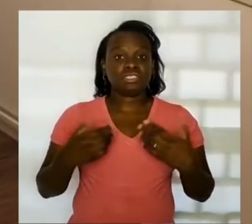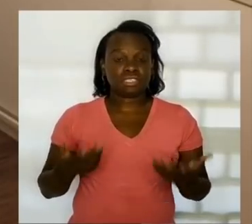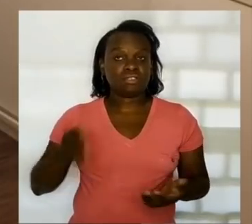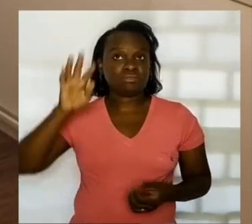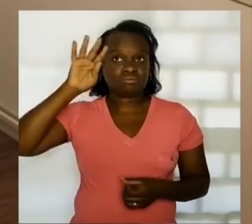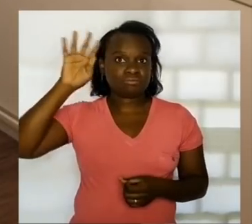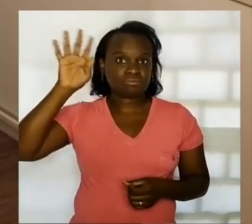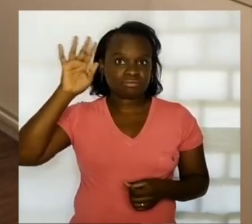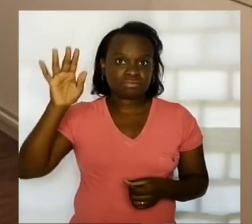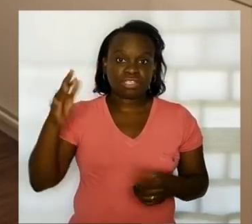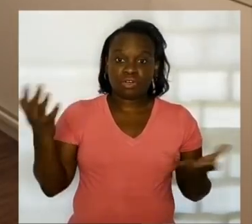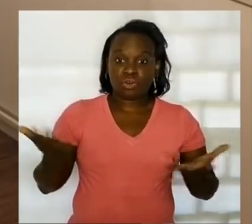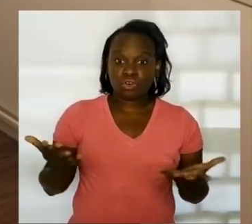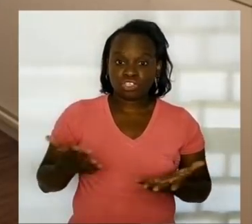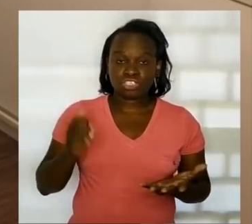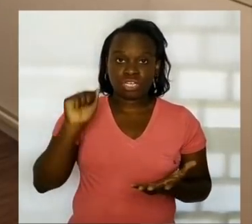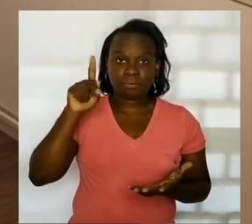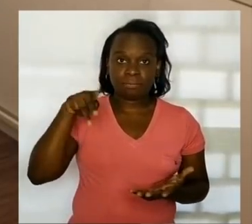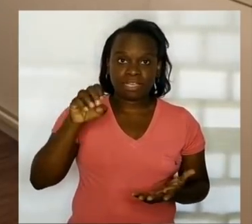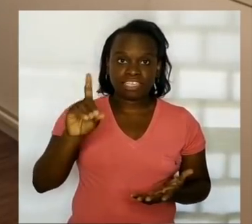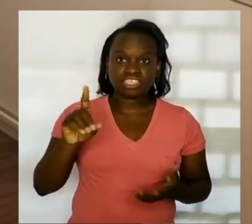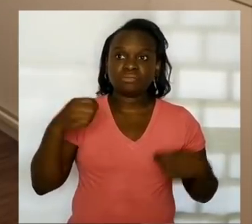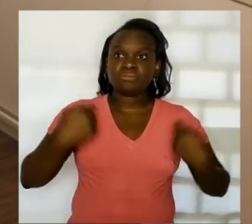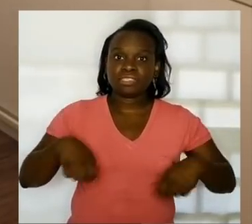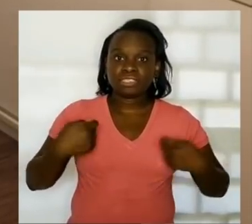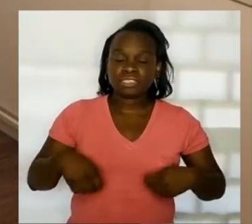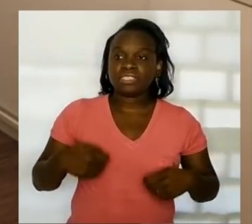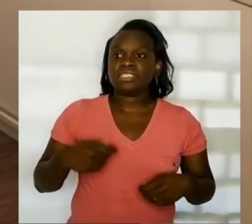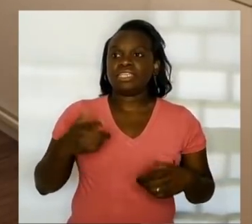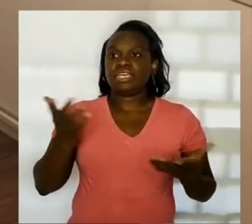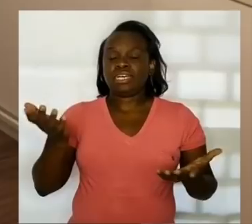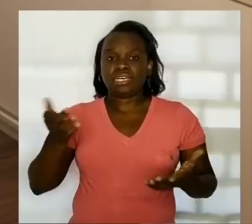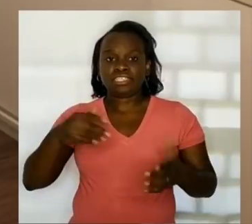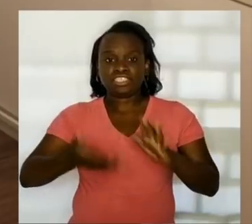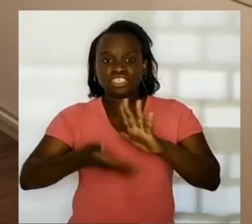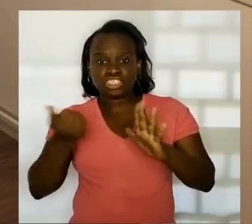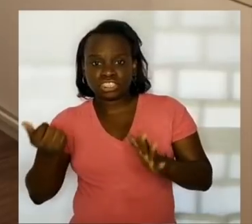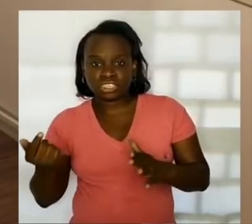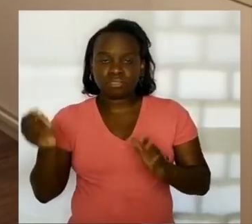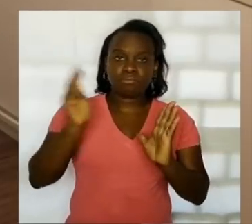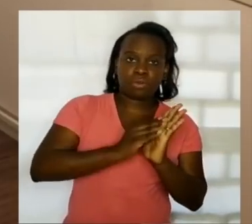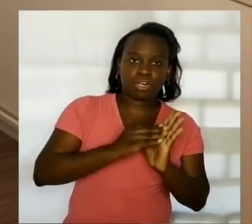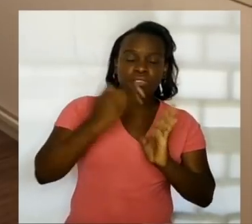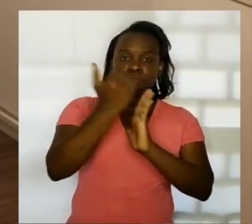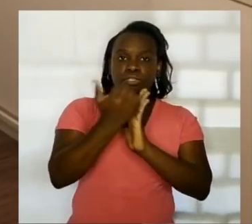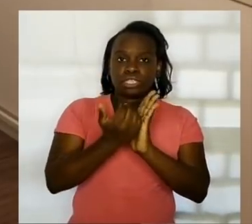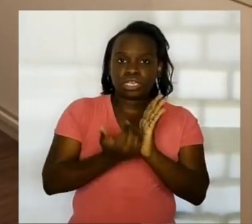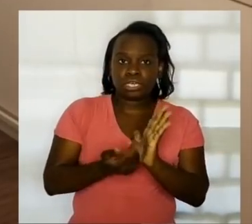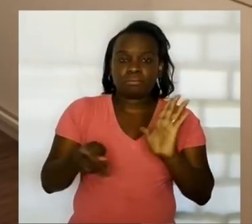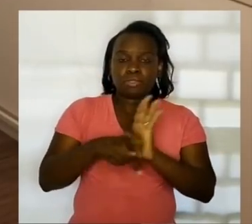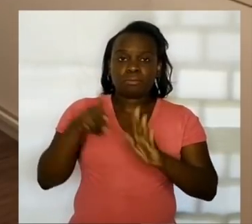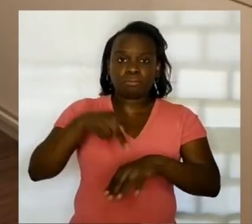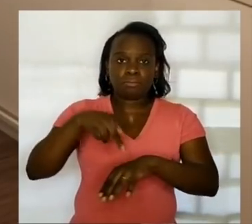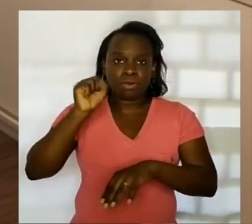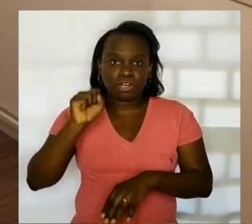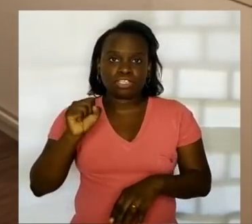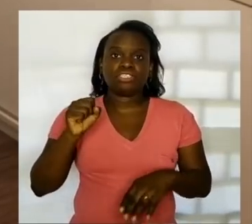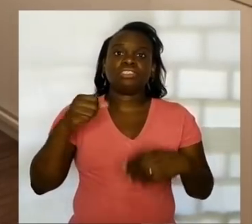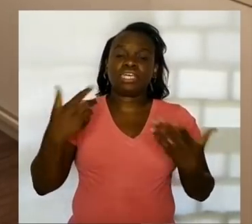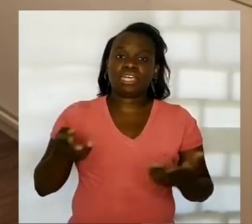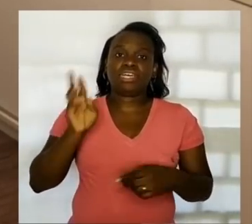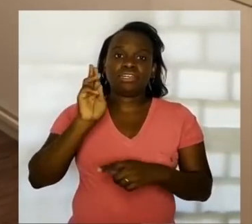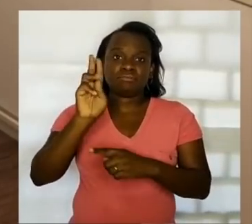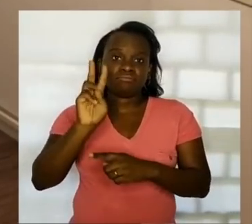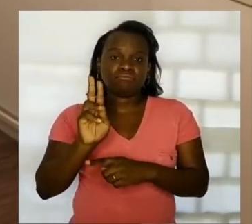pode imaginar uma Amped hoje precisando credenciar e descredenciar programas de pós-graduação na medida que